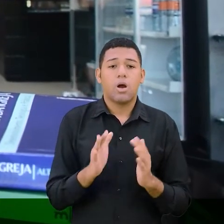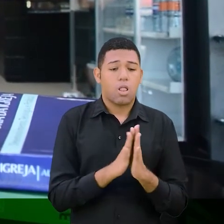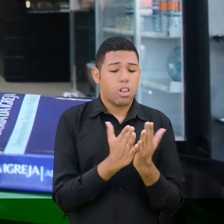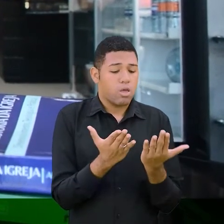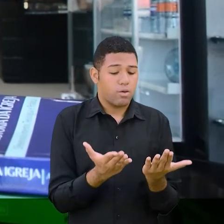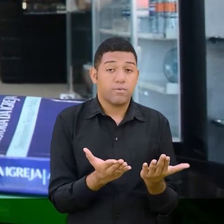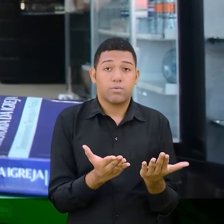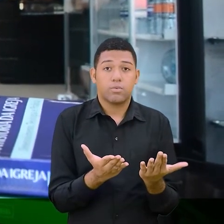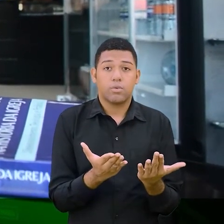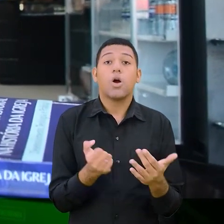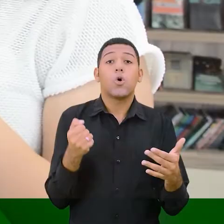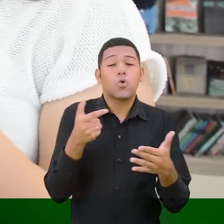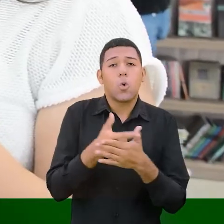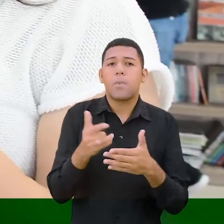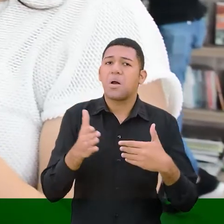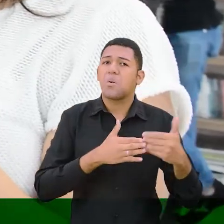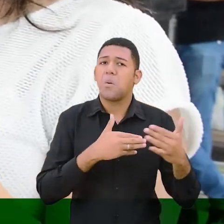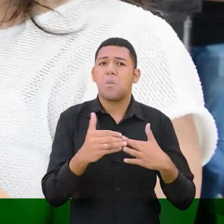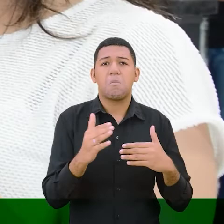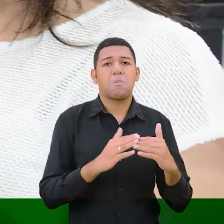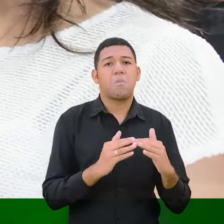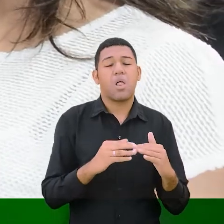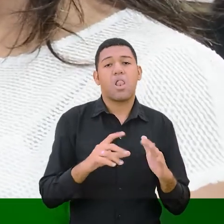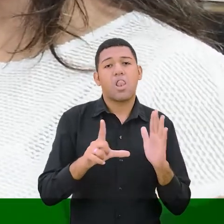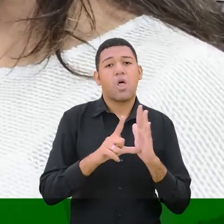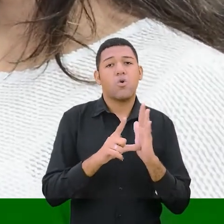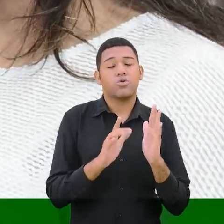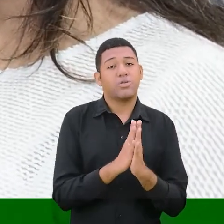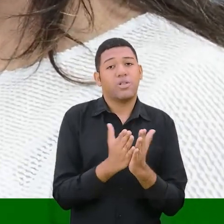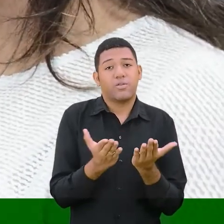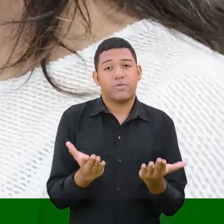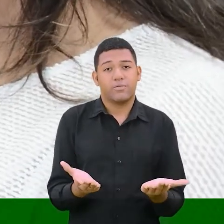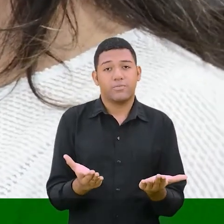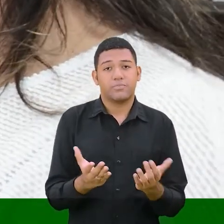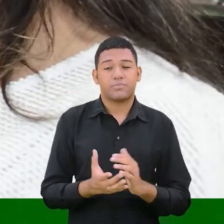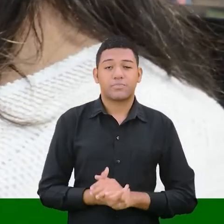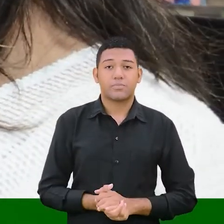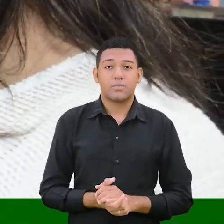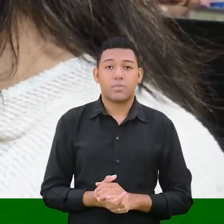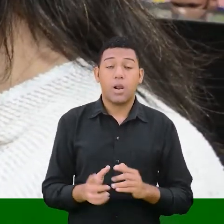e Que livro você pode comprar em qualquer livraria